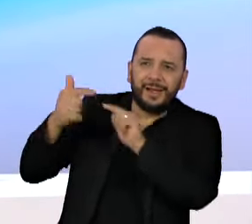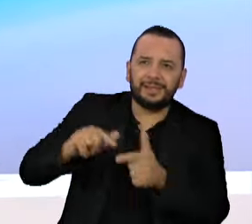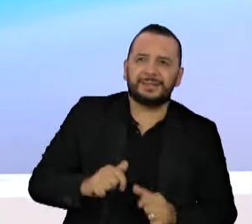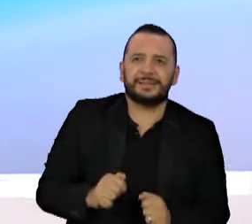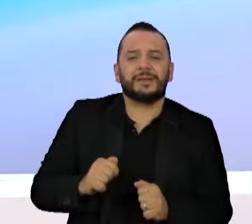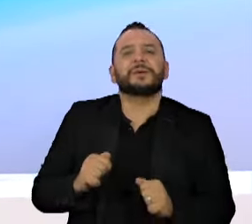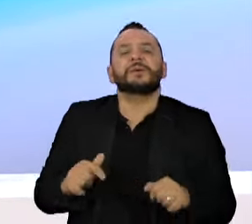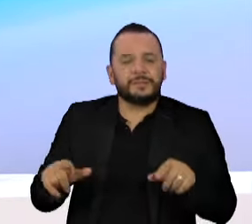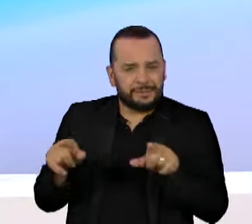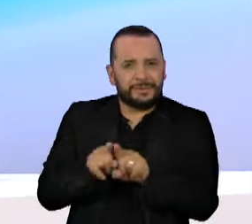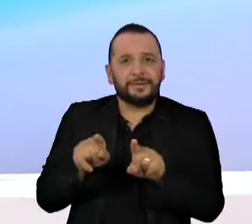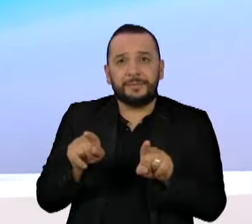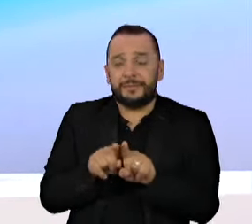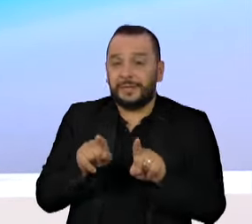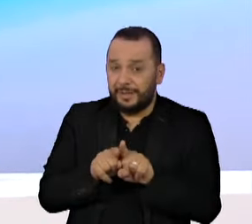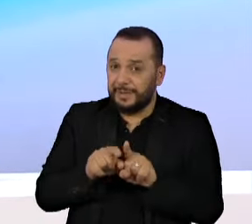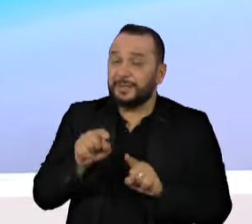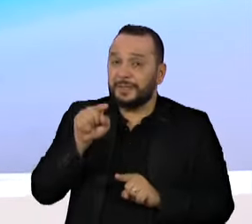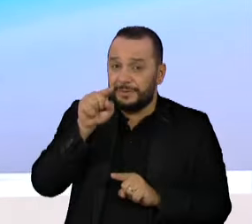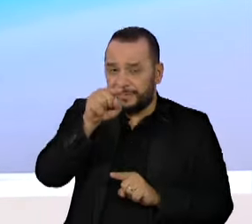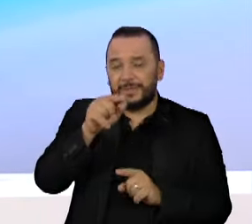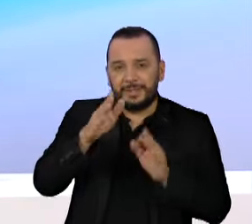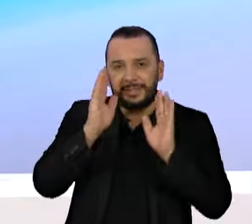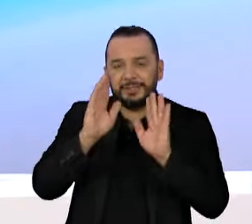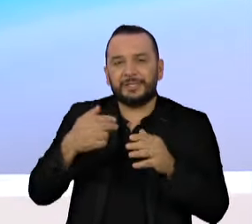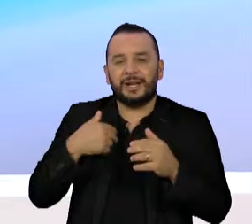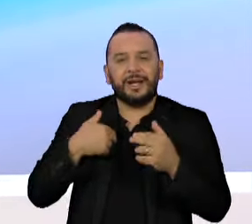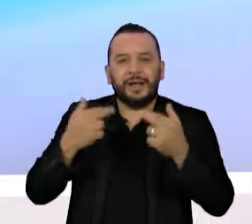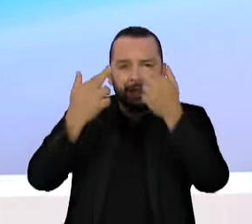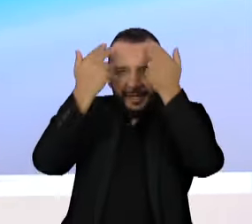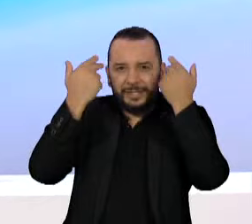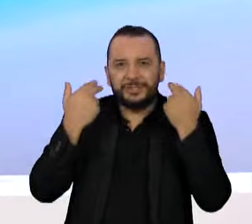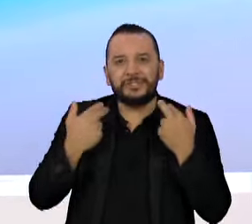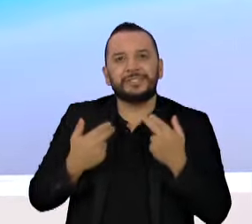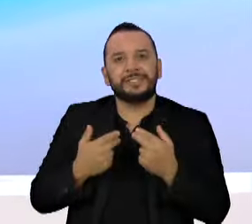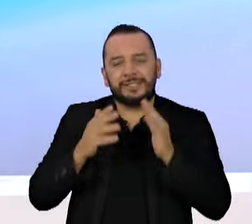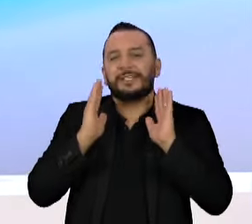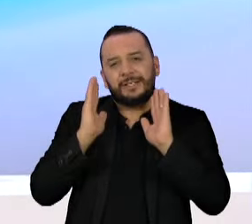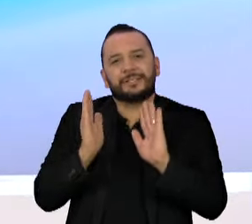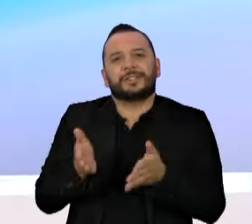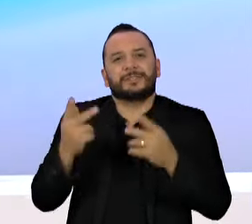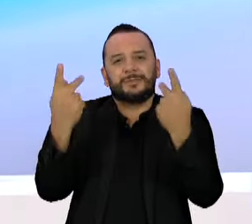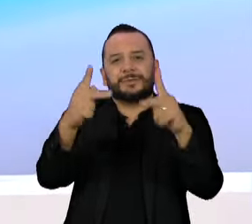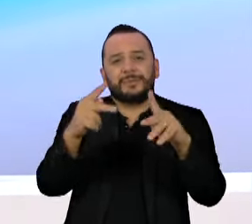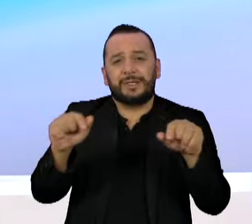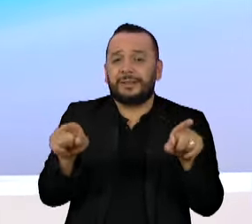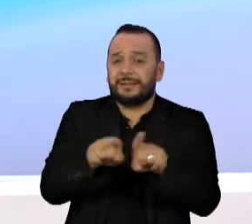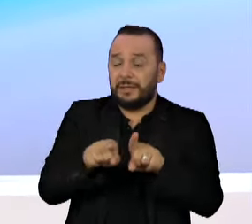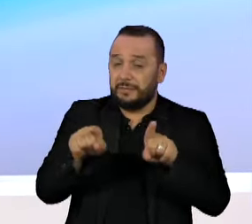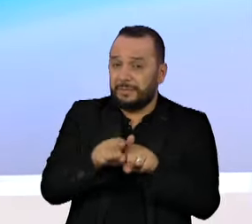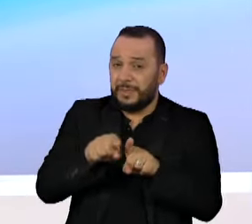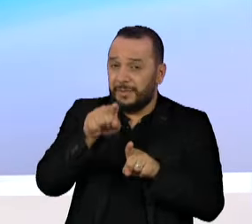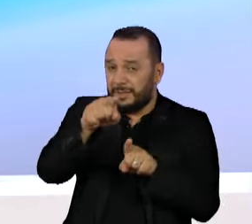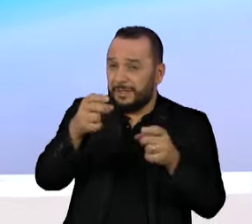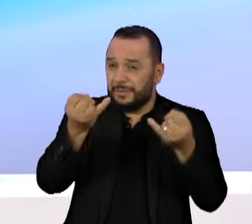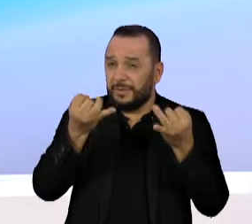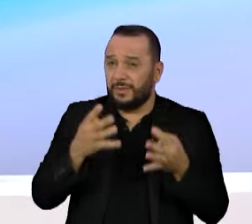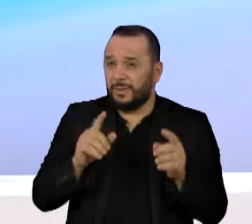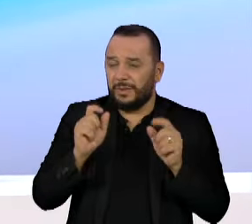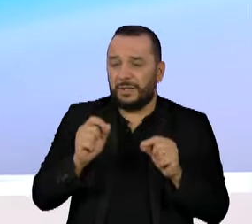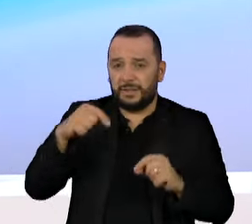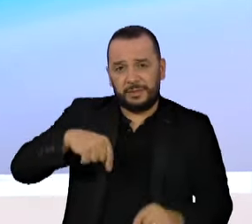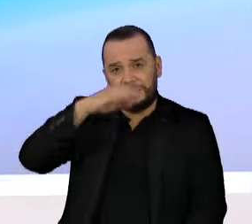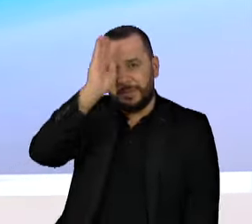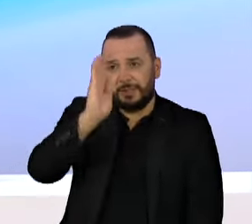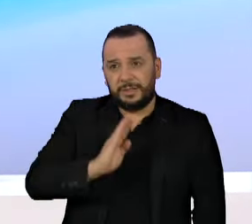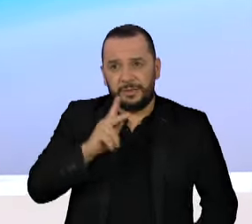ser uma virda de uma etnia Igbo, quando você traz isso, você traz também para a gente, para o Brasil,